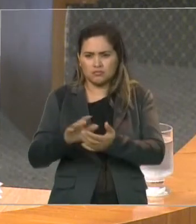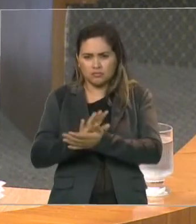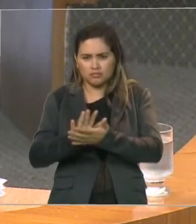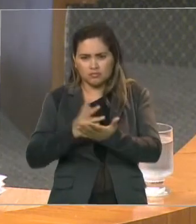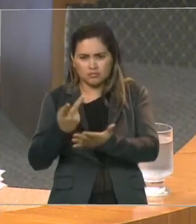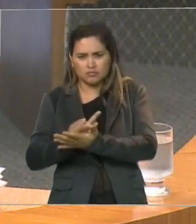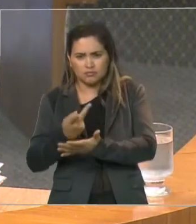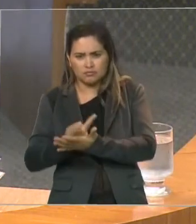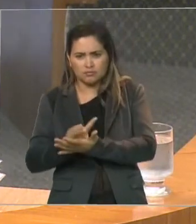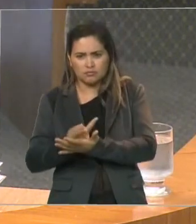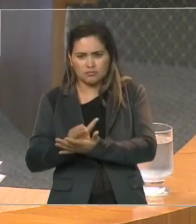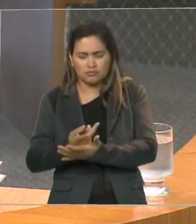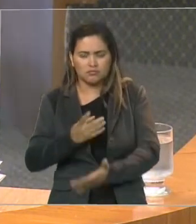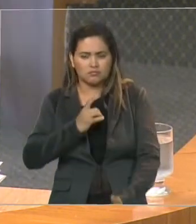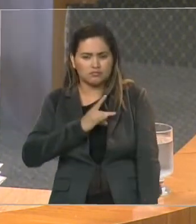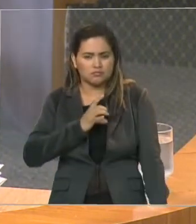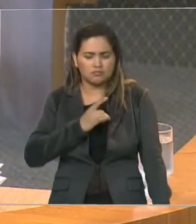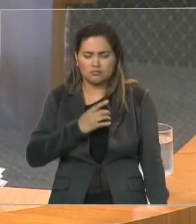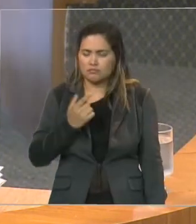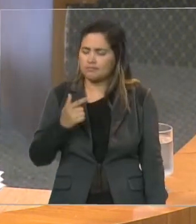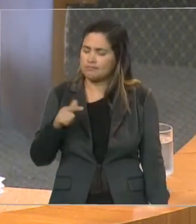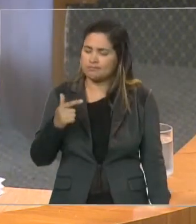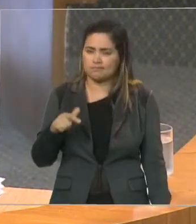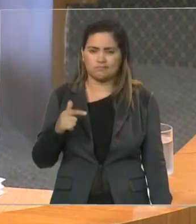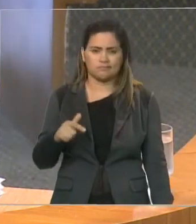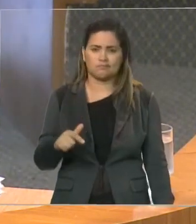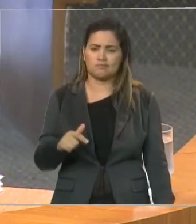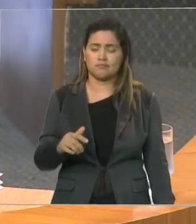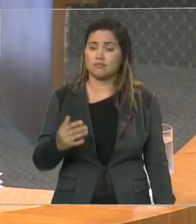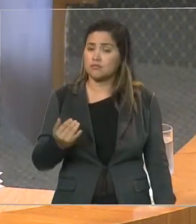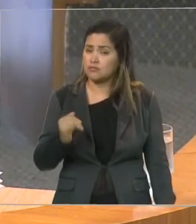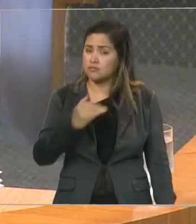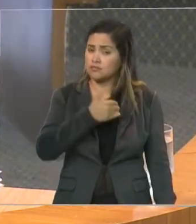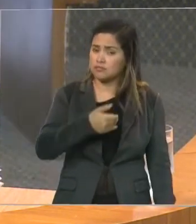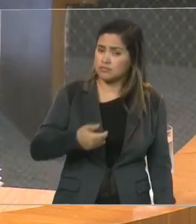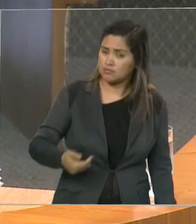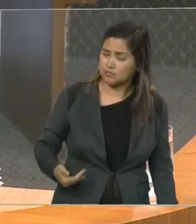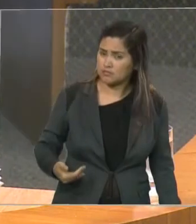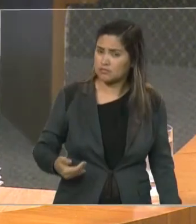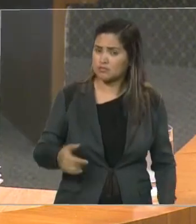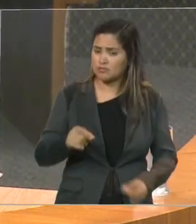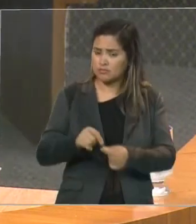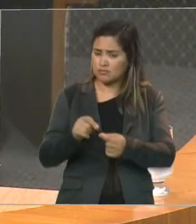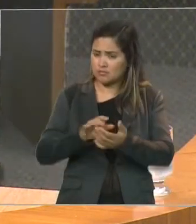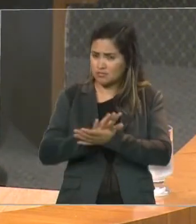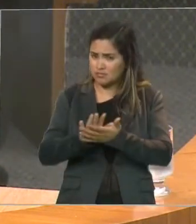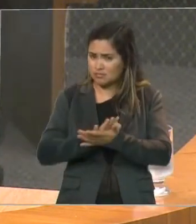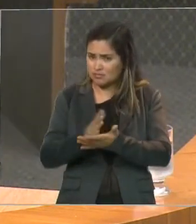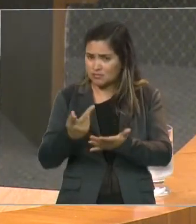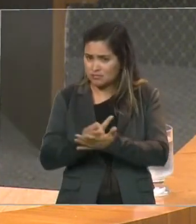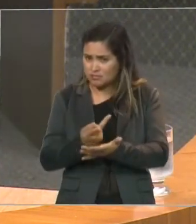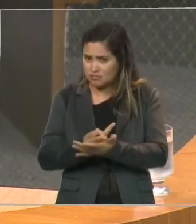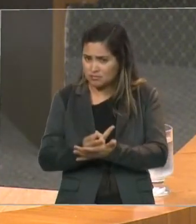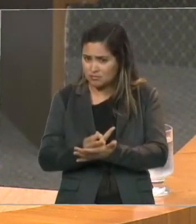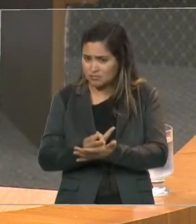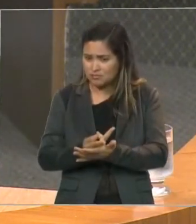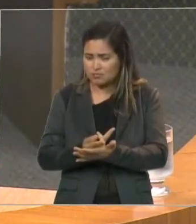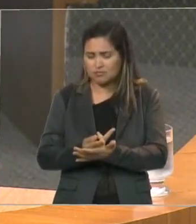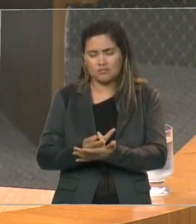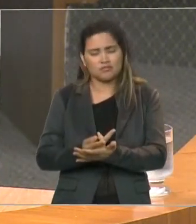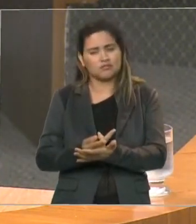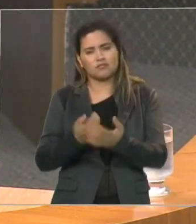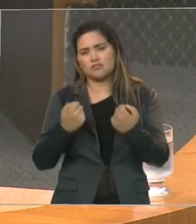Se o governo do Estado não deve, em relação a essa história da espionagem e do monitoramento, ele não tem que temer a vinda